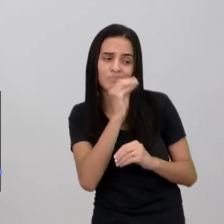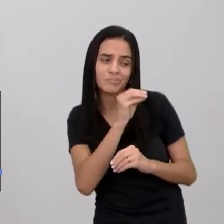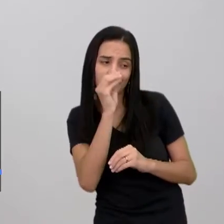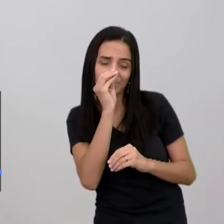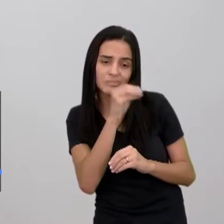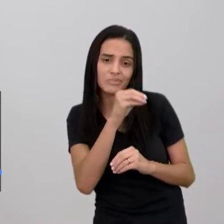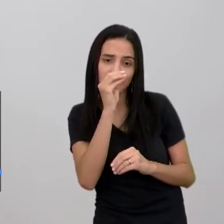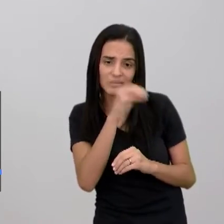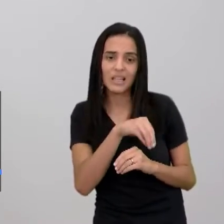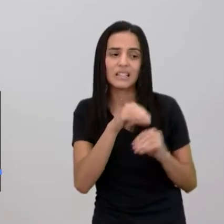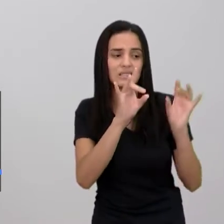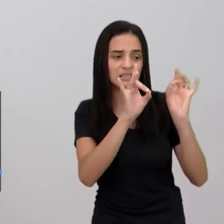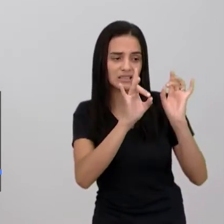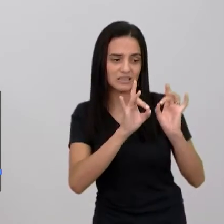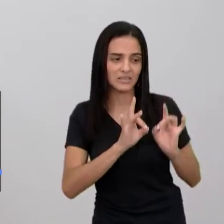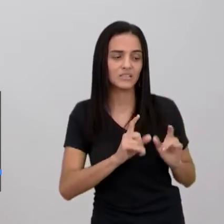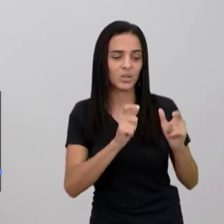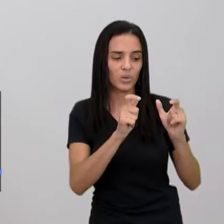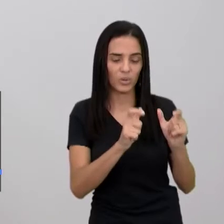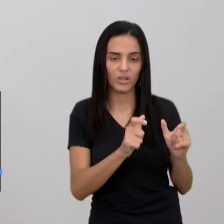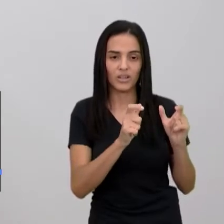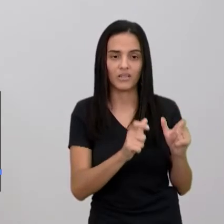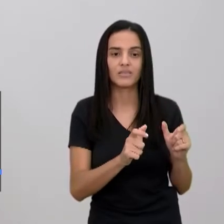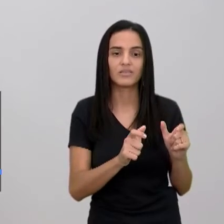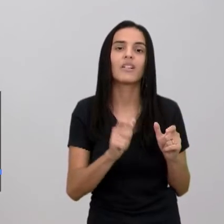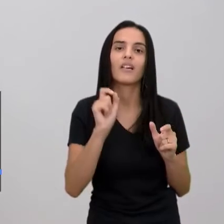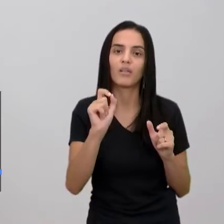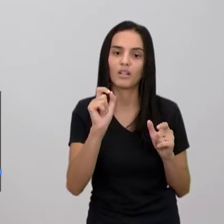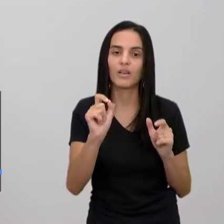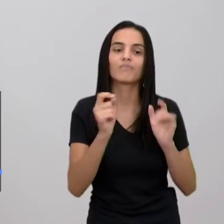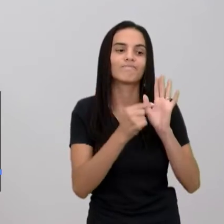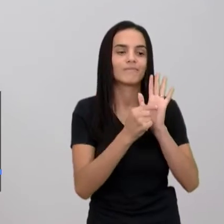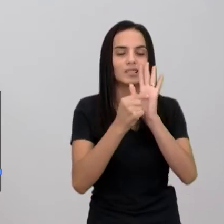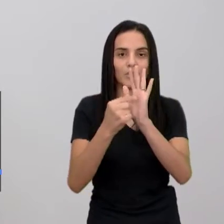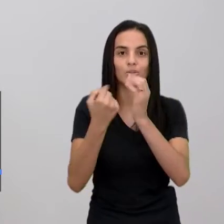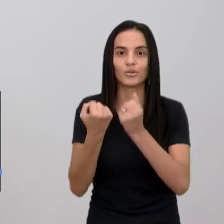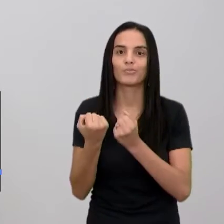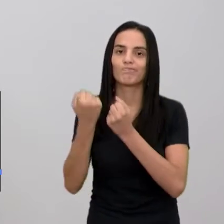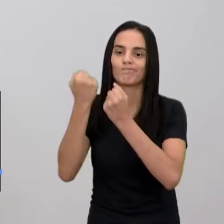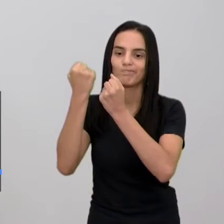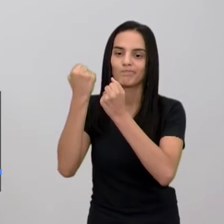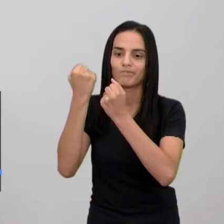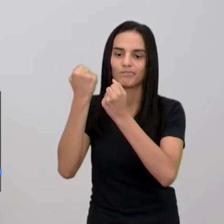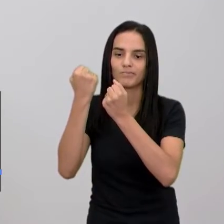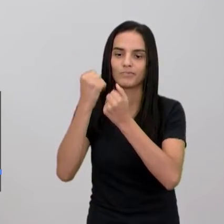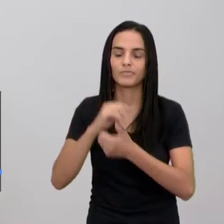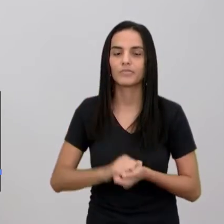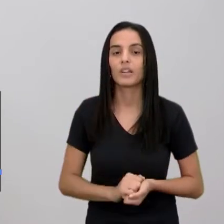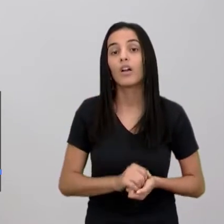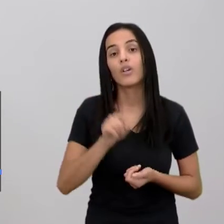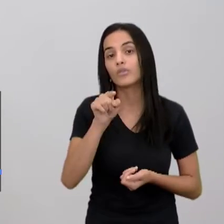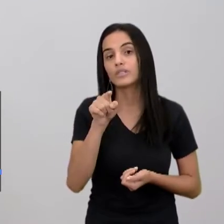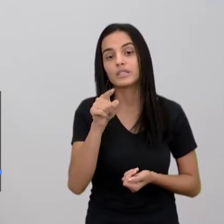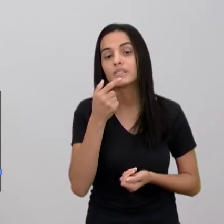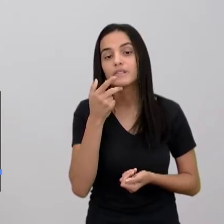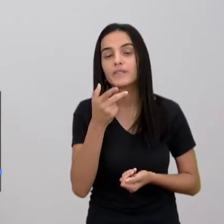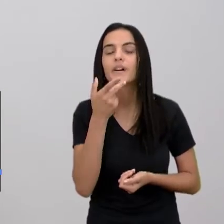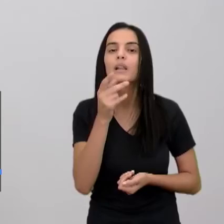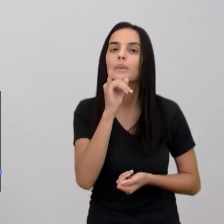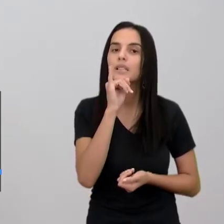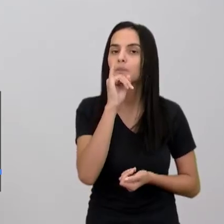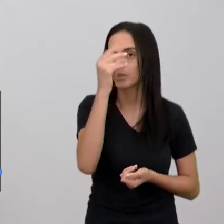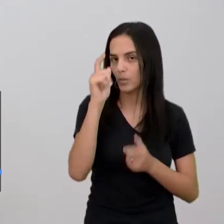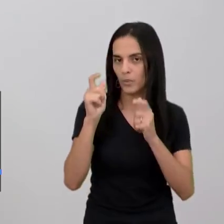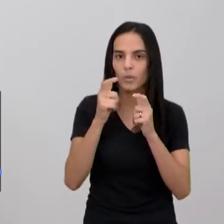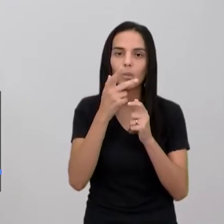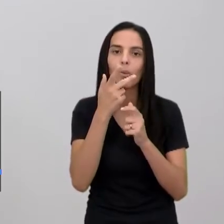ignorando as especificidades locais, é uma demonstração de poder. Então você não fala o paraibano, o